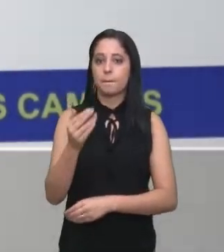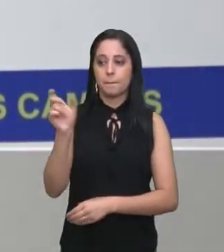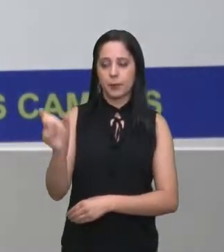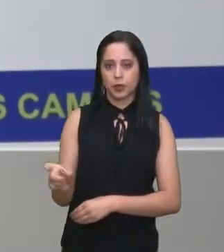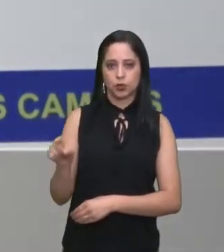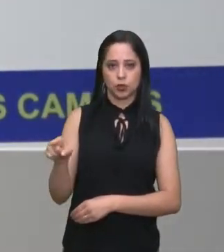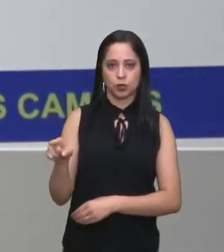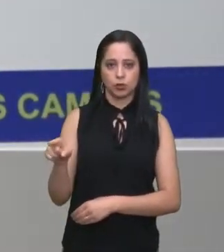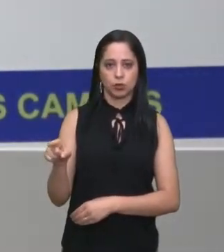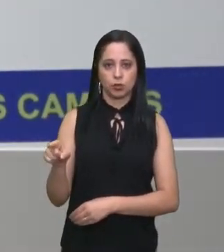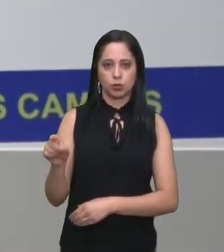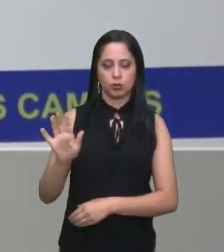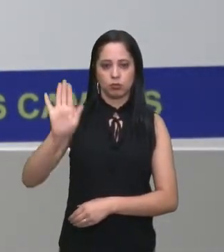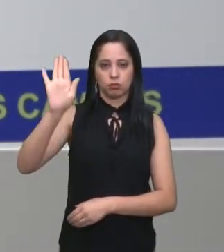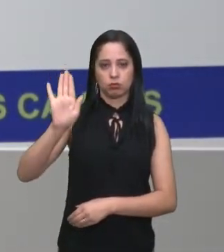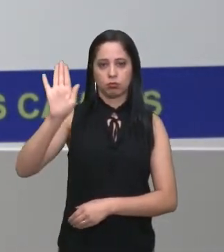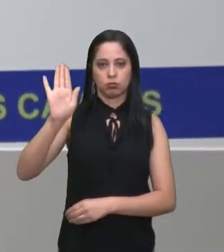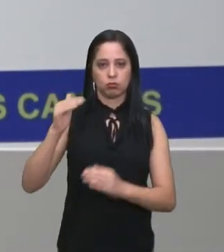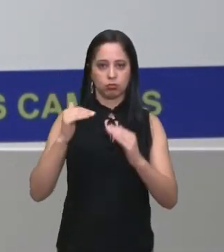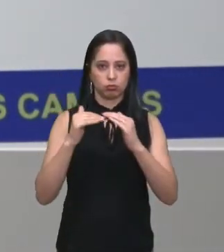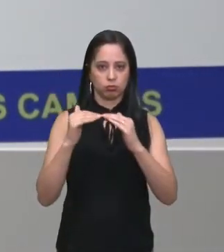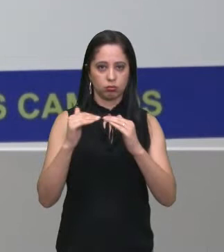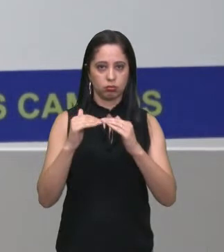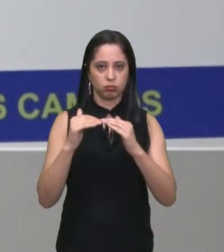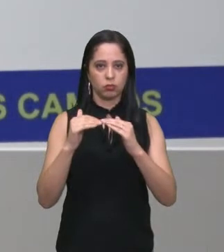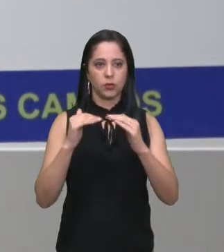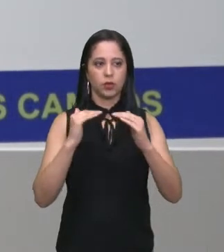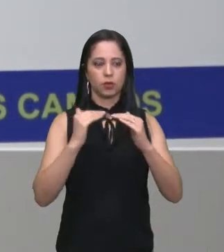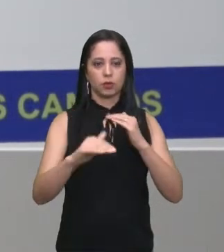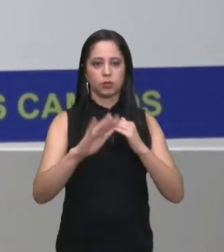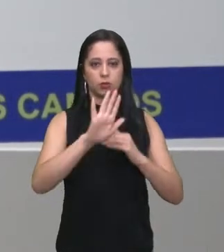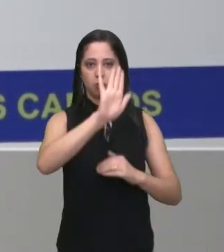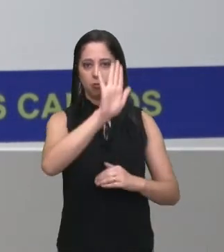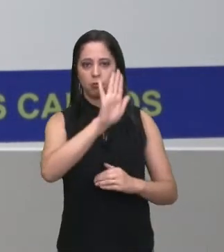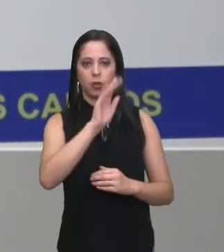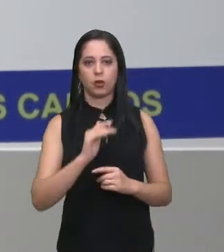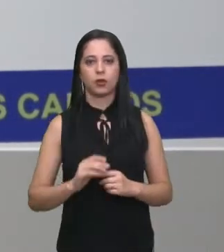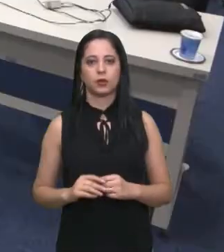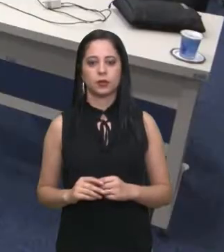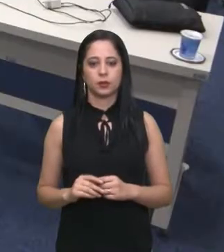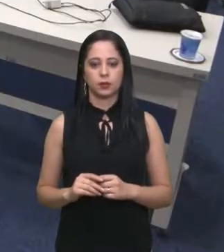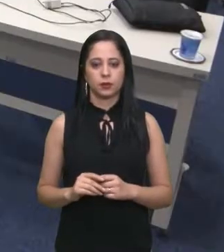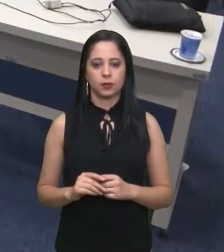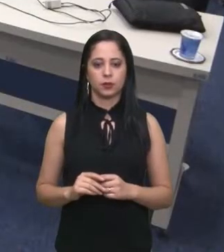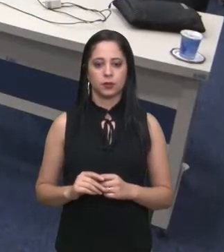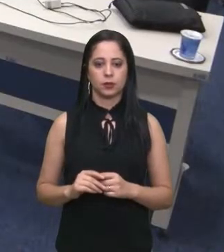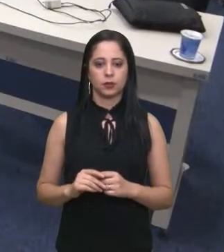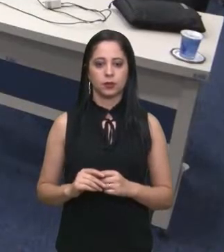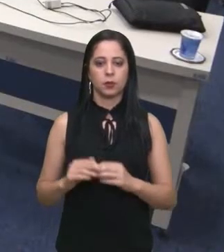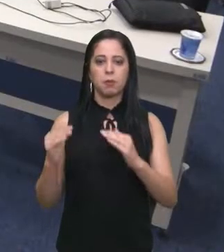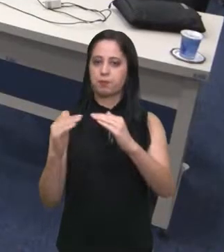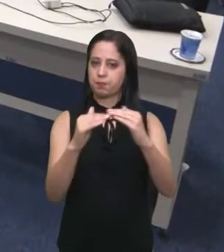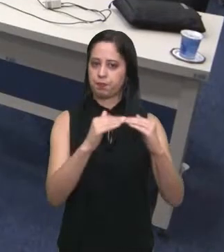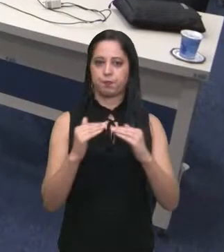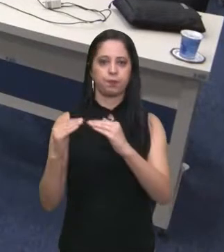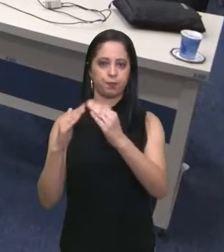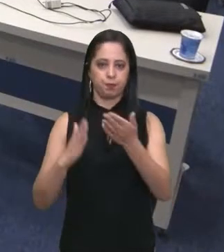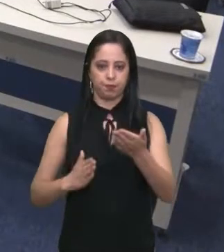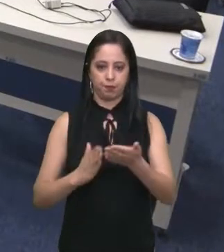do vereador José Luiz. Vereadores favoráveis, permaneça como estão, ou os contrários se manifestem. Nenhuma manifestação